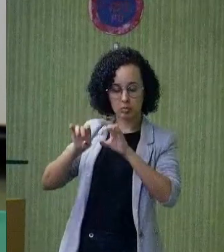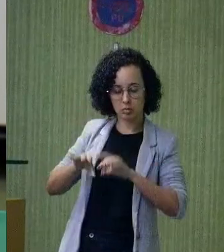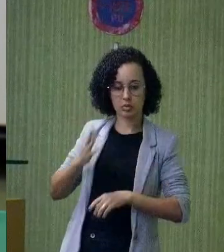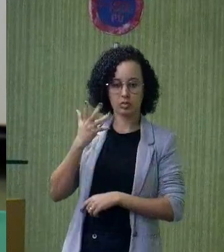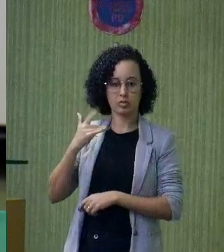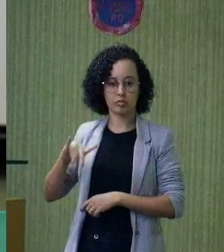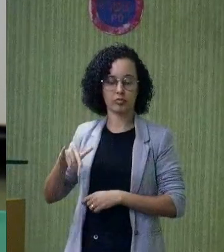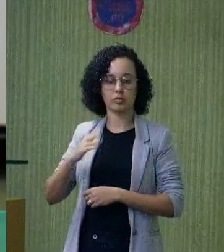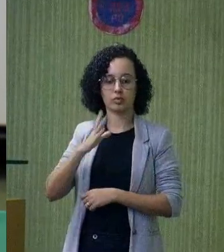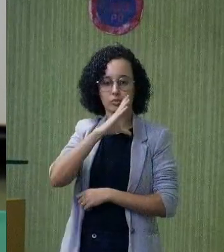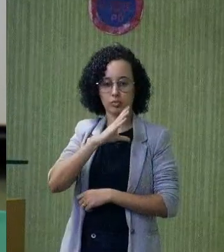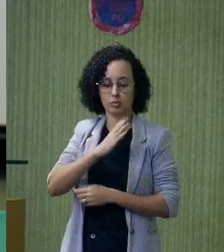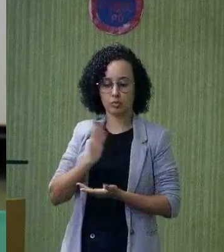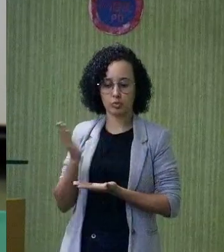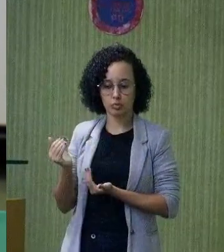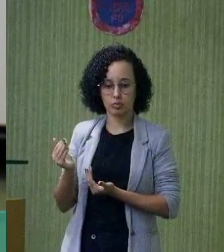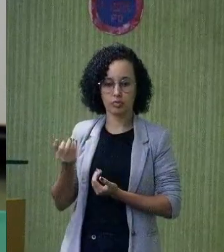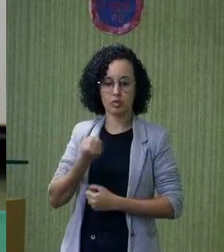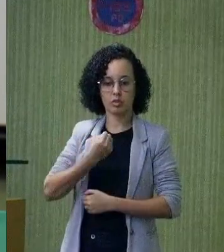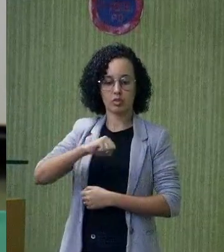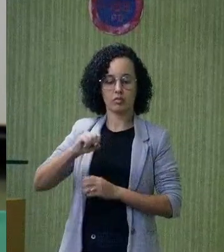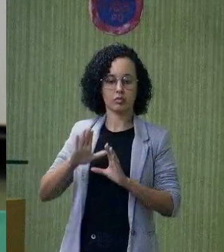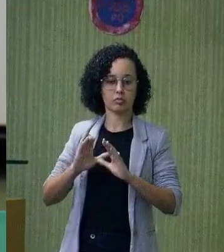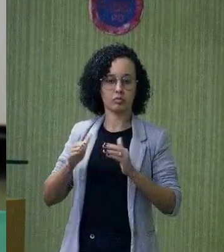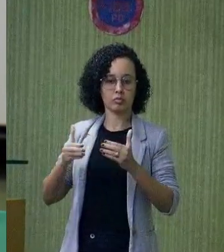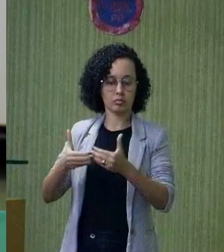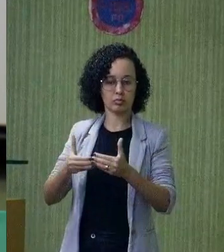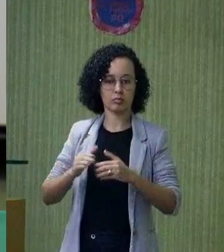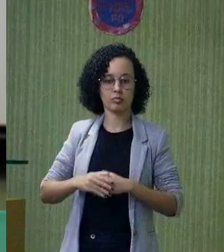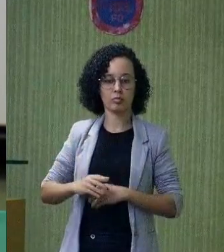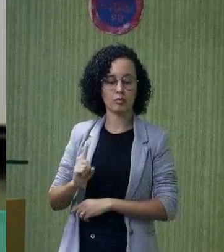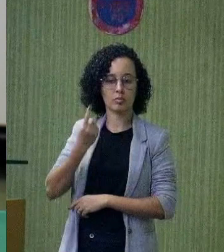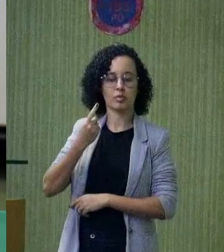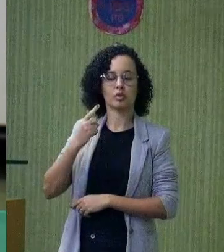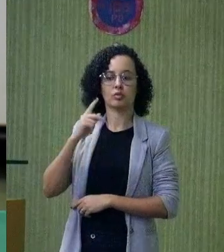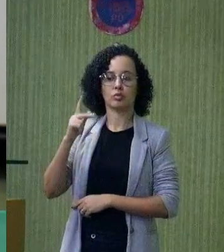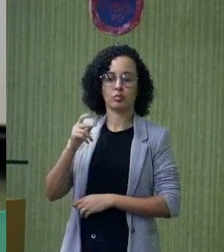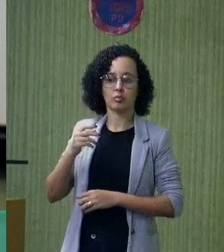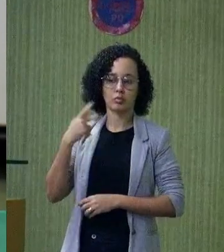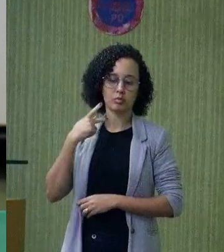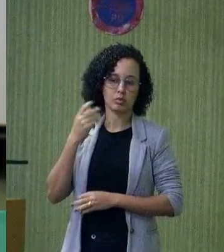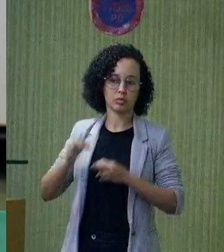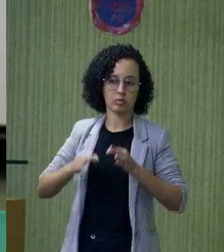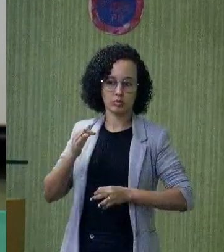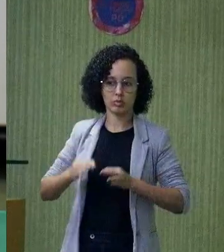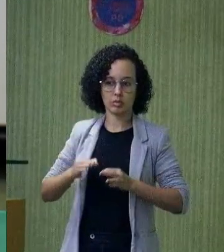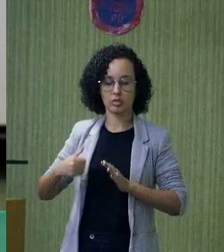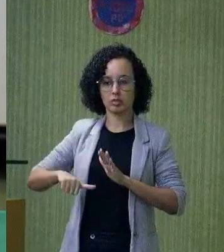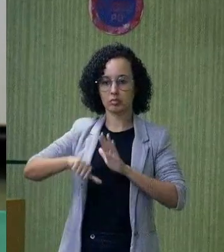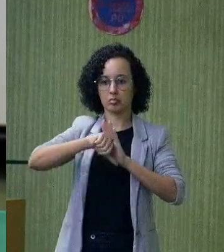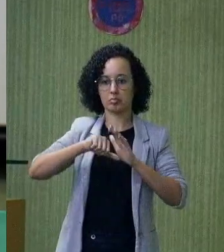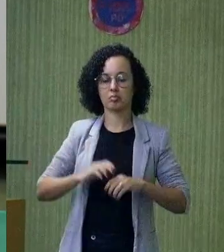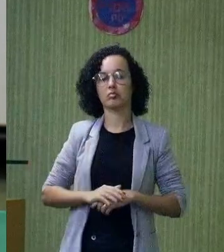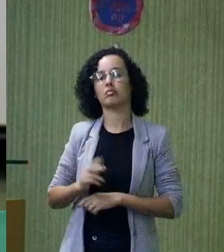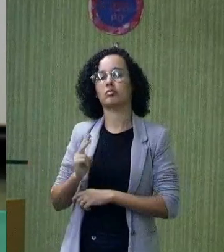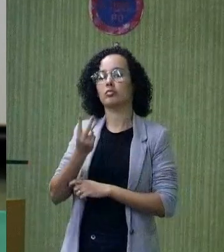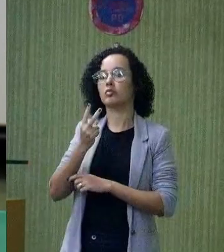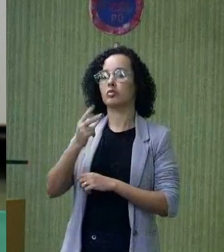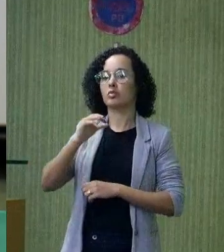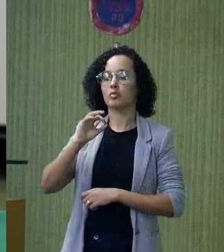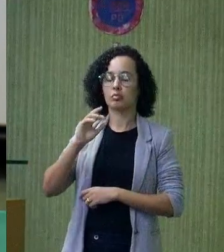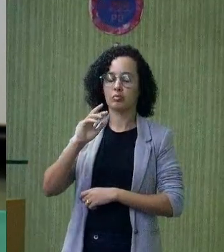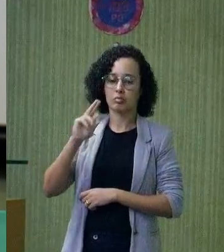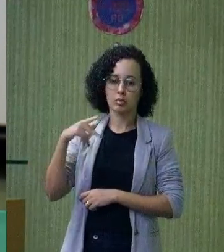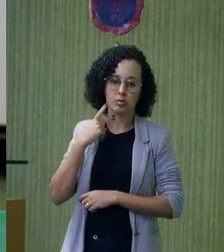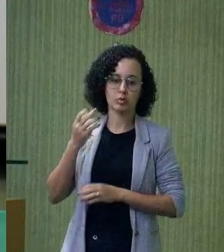Juventude e defesa Comunitária primeira promotora de Justiça Criminal segunda promotora de Justiça Criminal